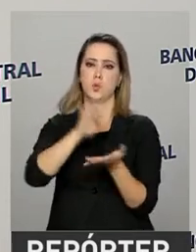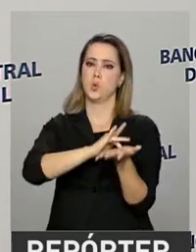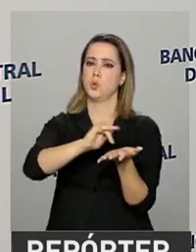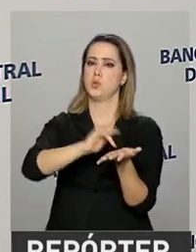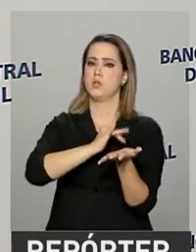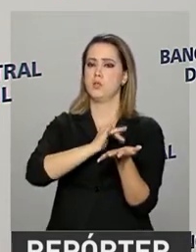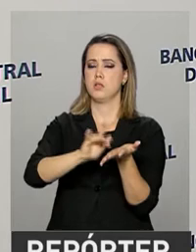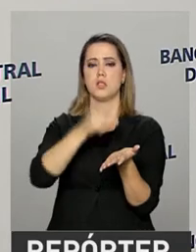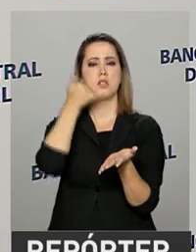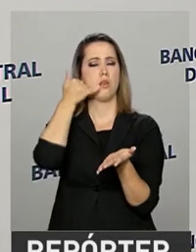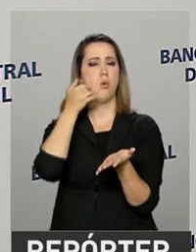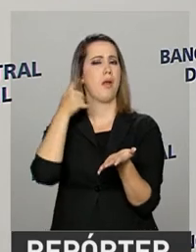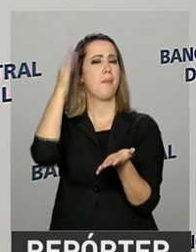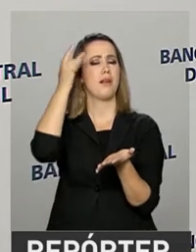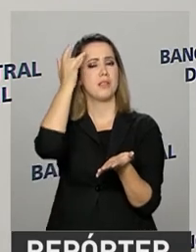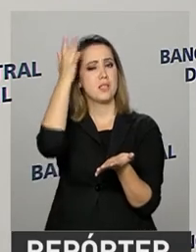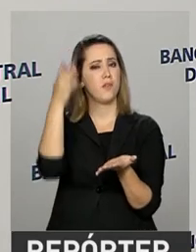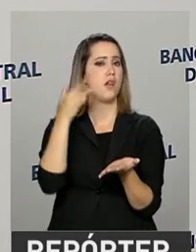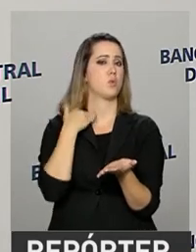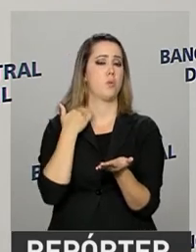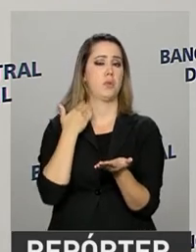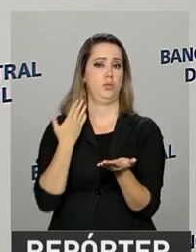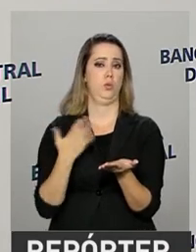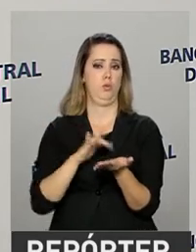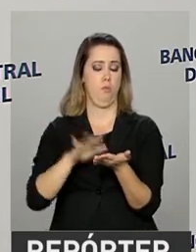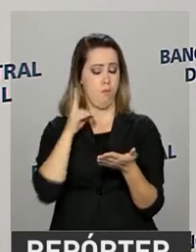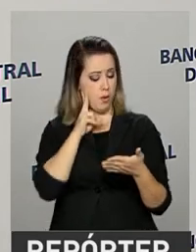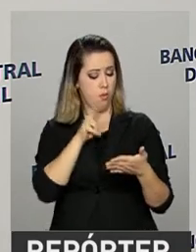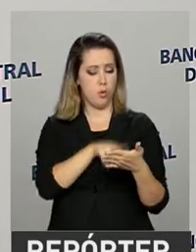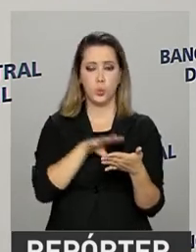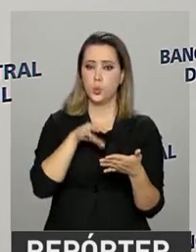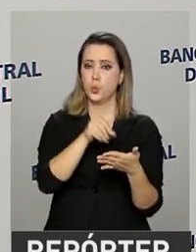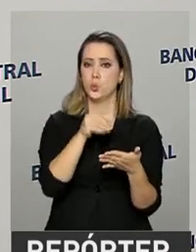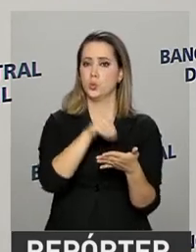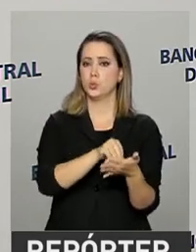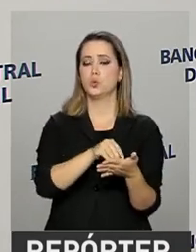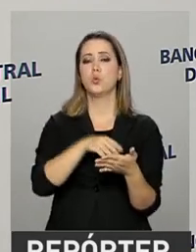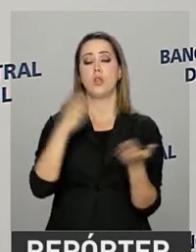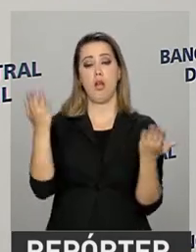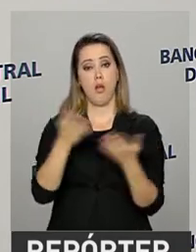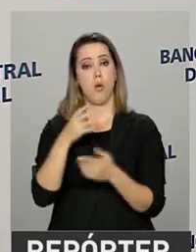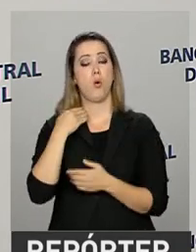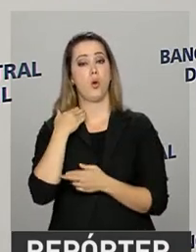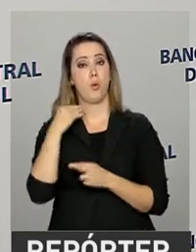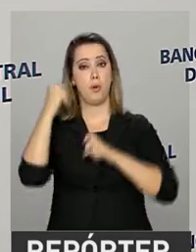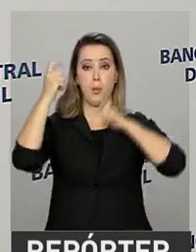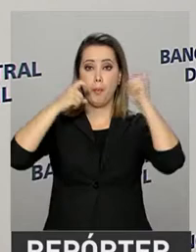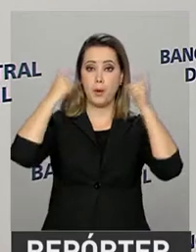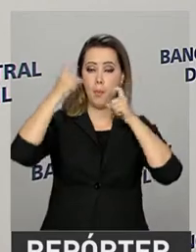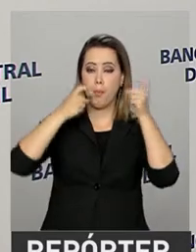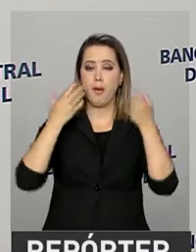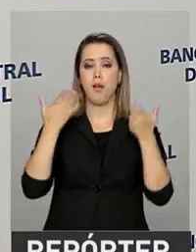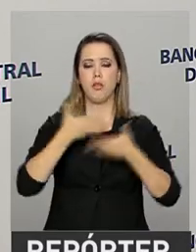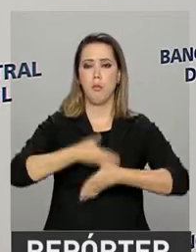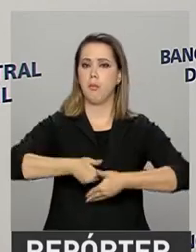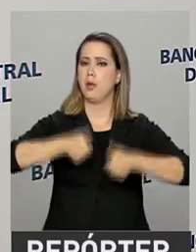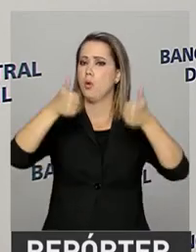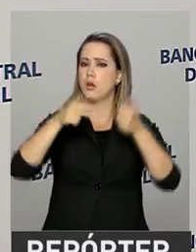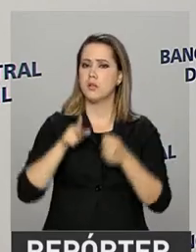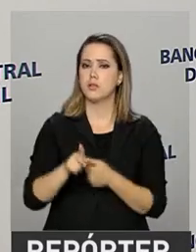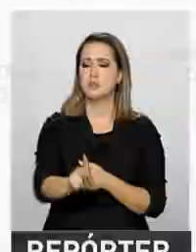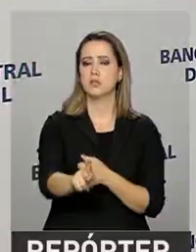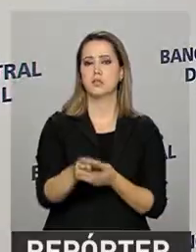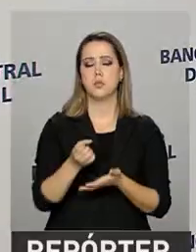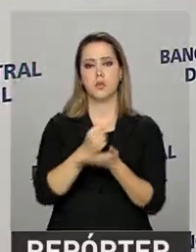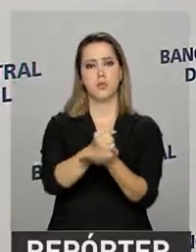e eu acho que os bancos estão preocupados em que isso seja cada vez melhor e oferecer mais serviços pelo